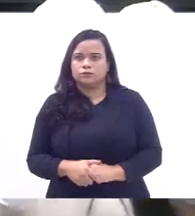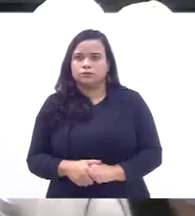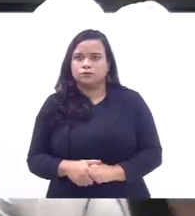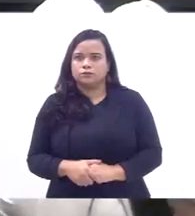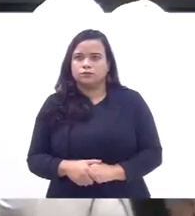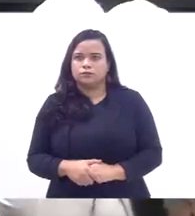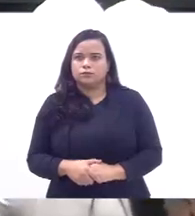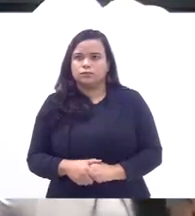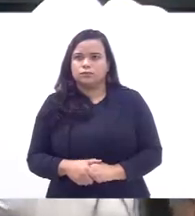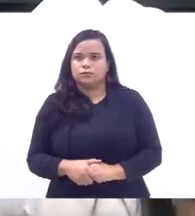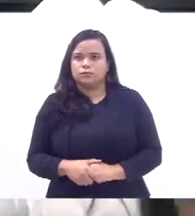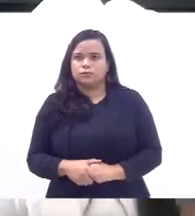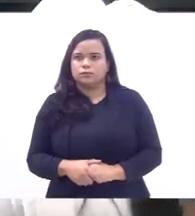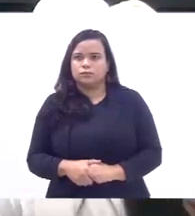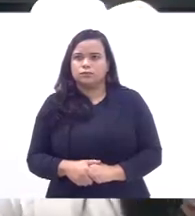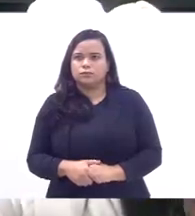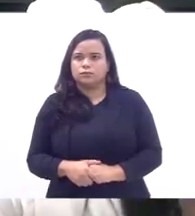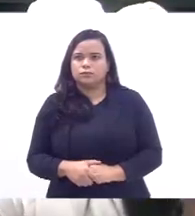Tairá.